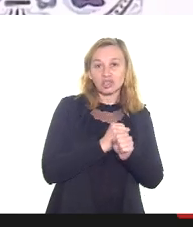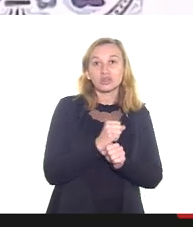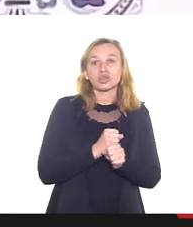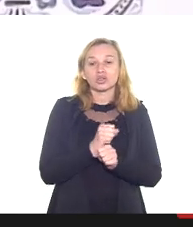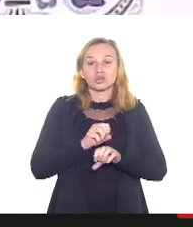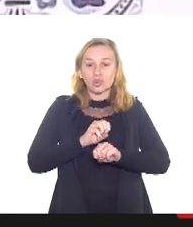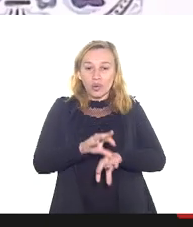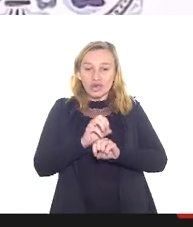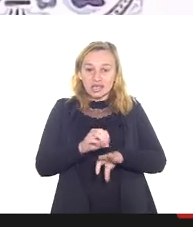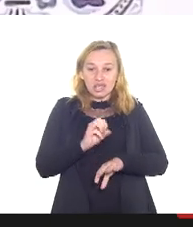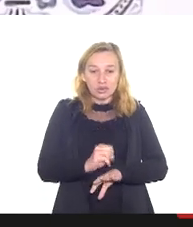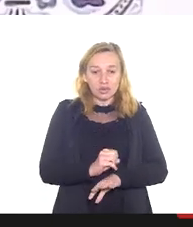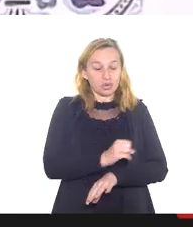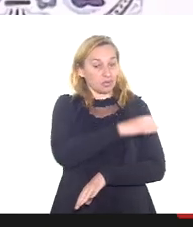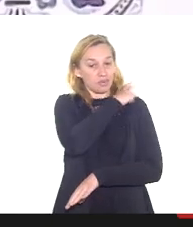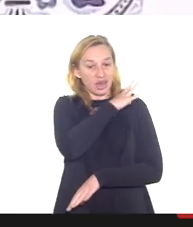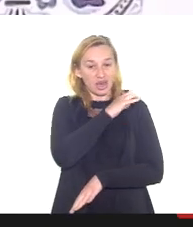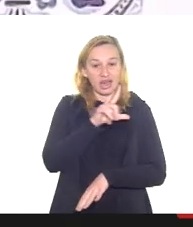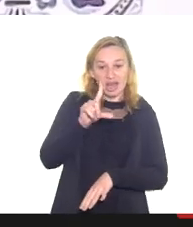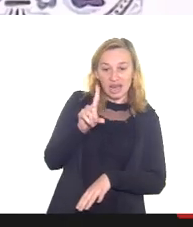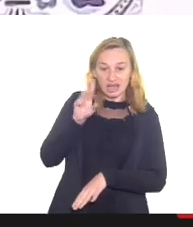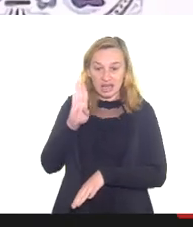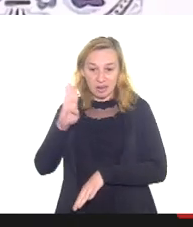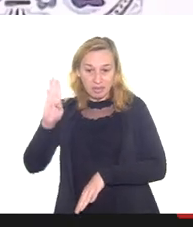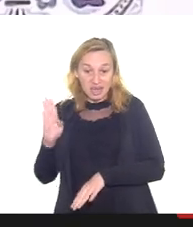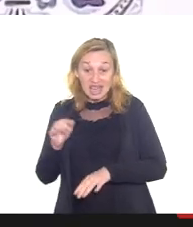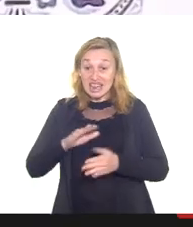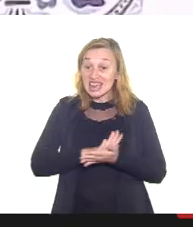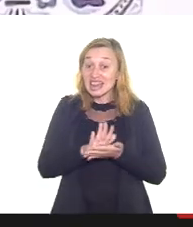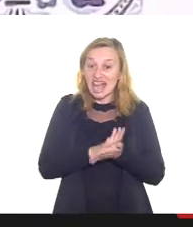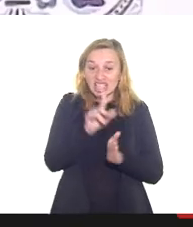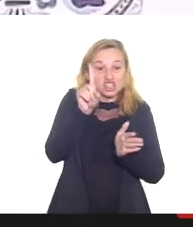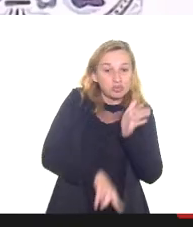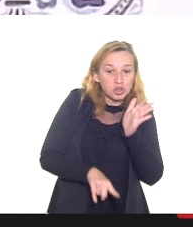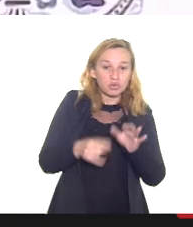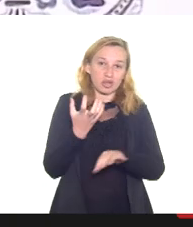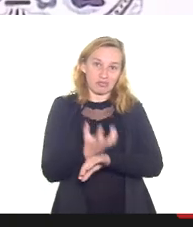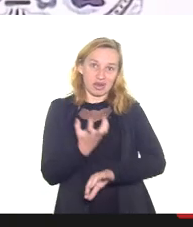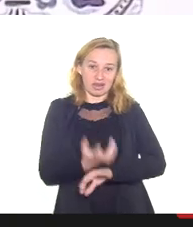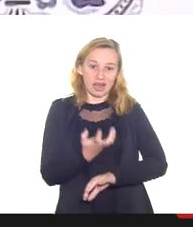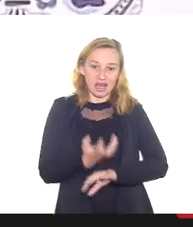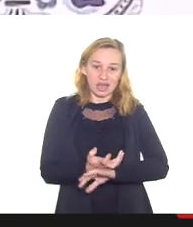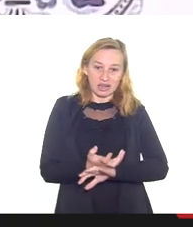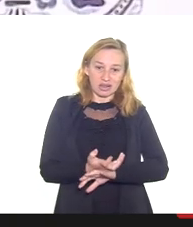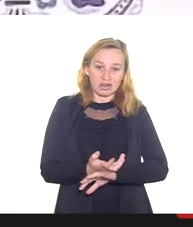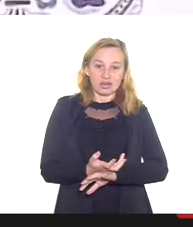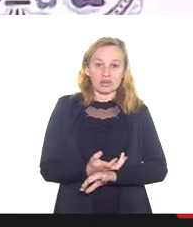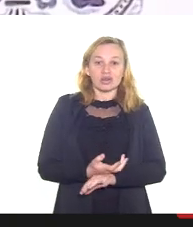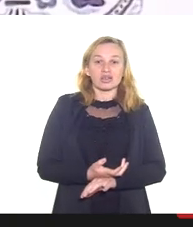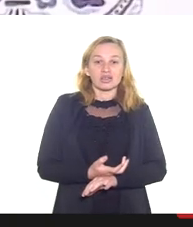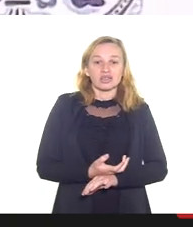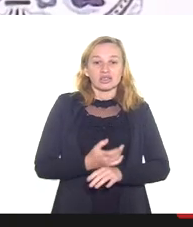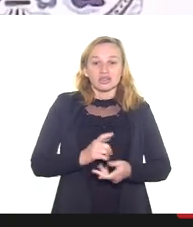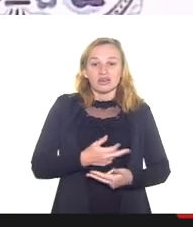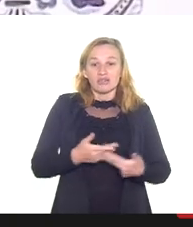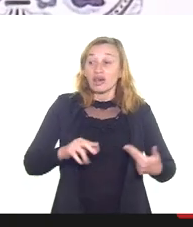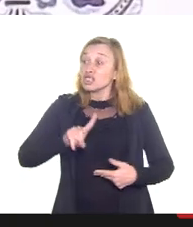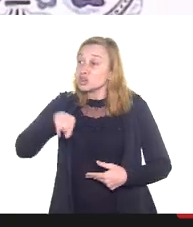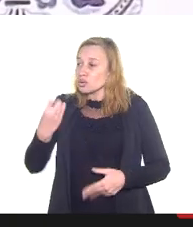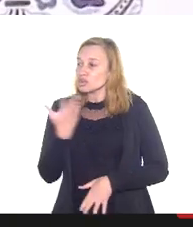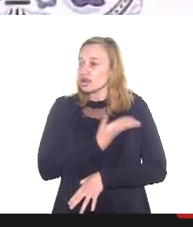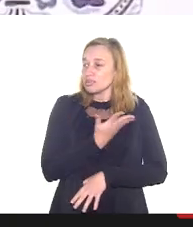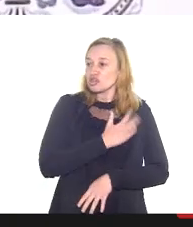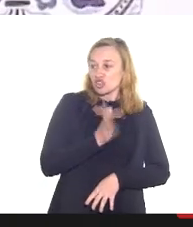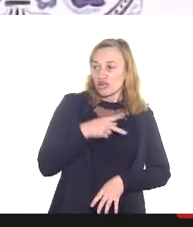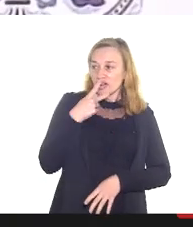médio, como a lei prevê, e nenhuma disciplina a menos, né? Com dois tempos, como foi salientado por vários outros colegas aqui de